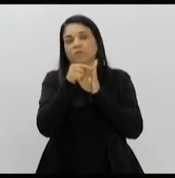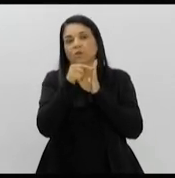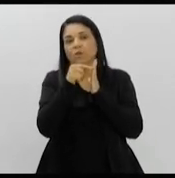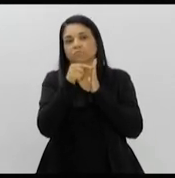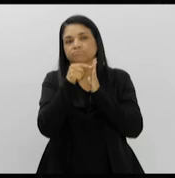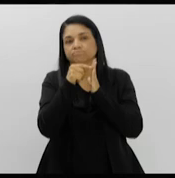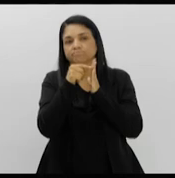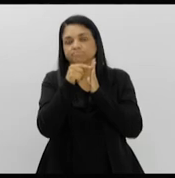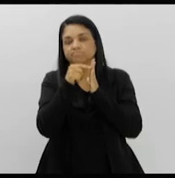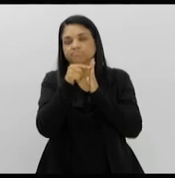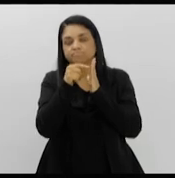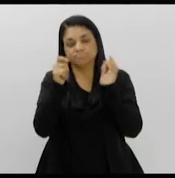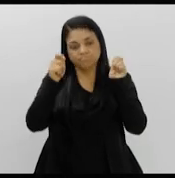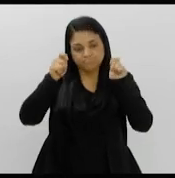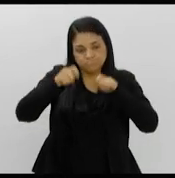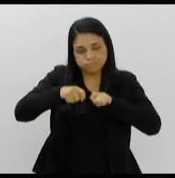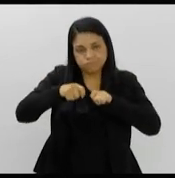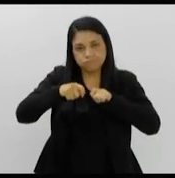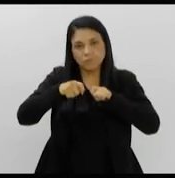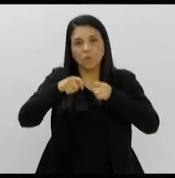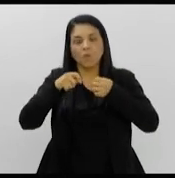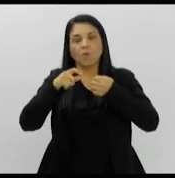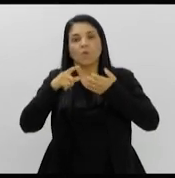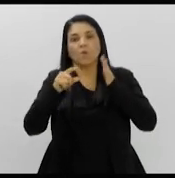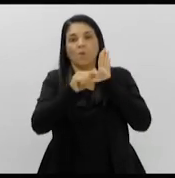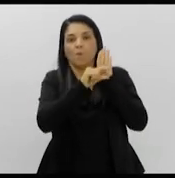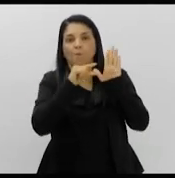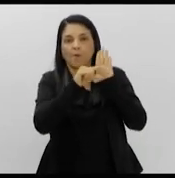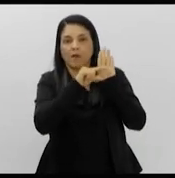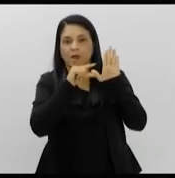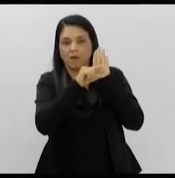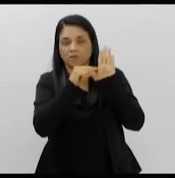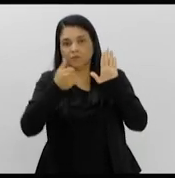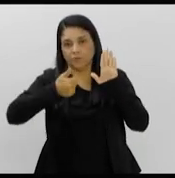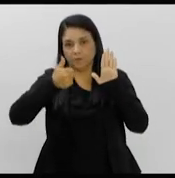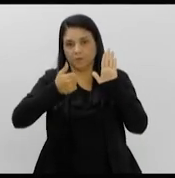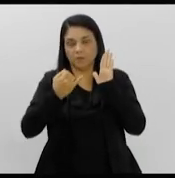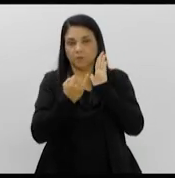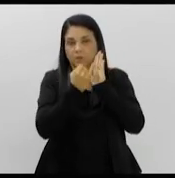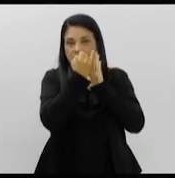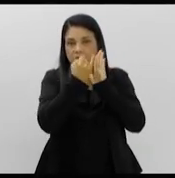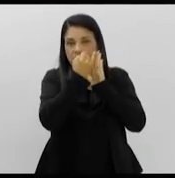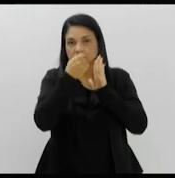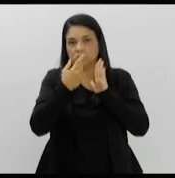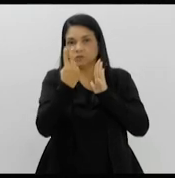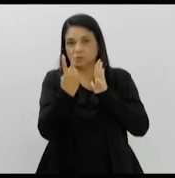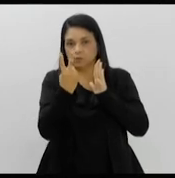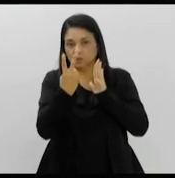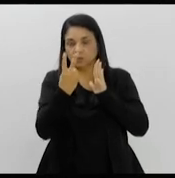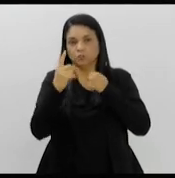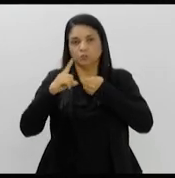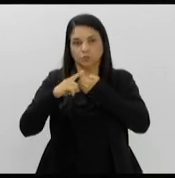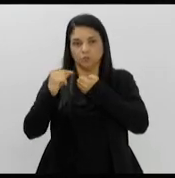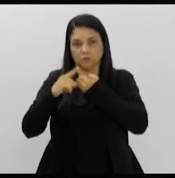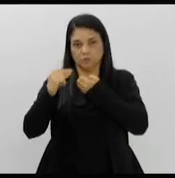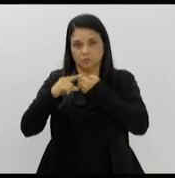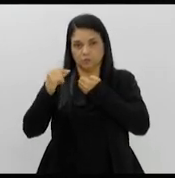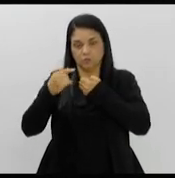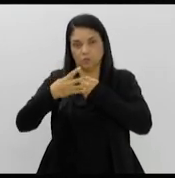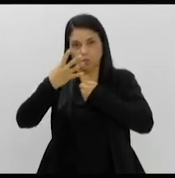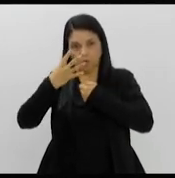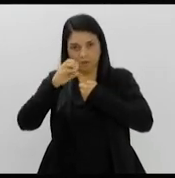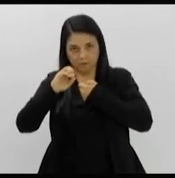previsto tanto no parágrafo primeiro como o inciso sego do artigo 40